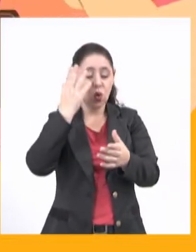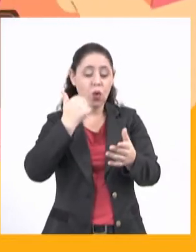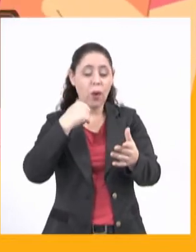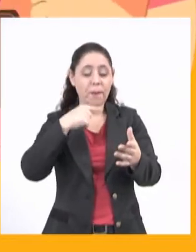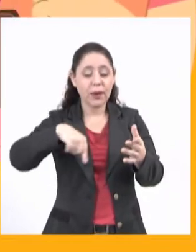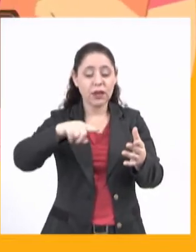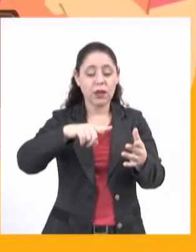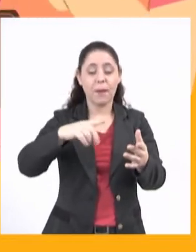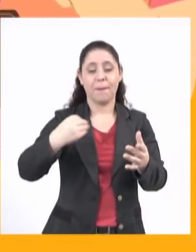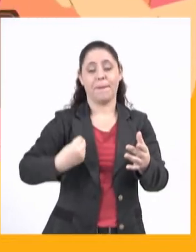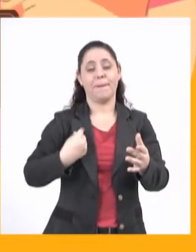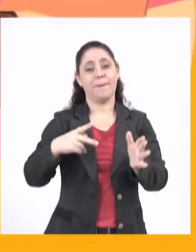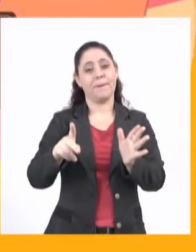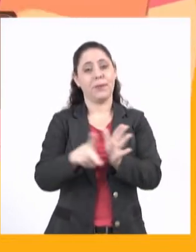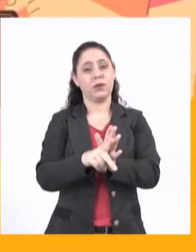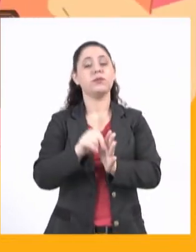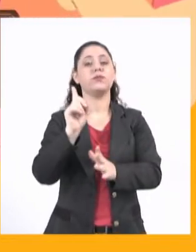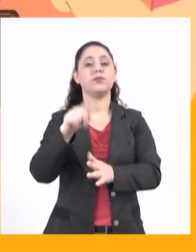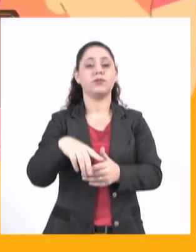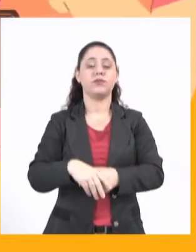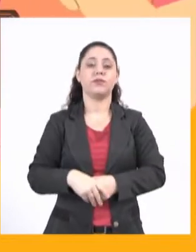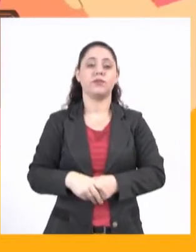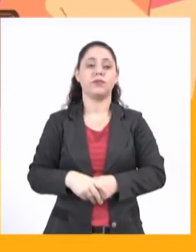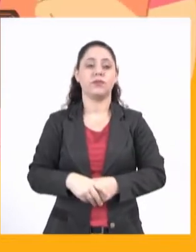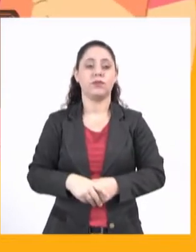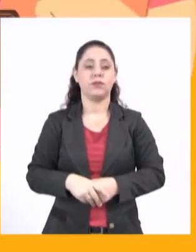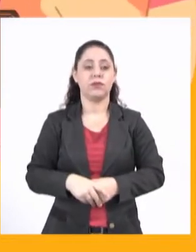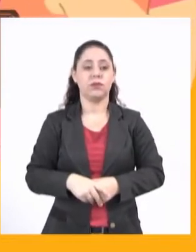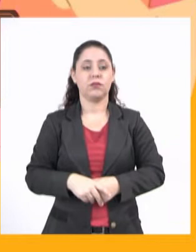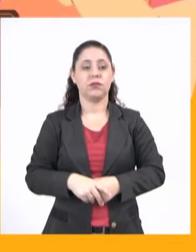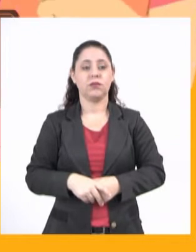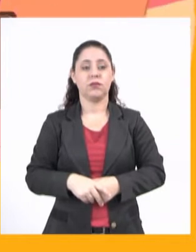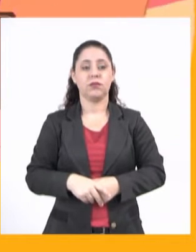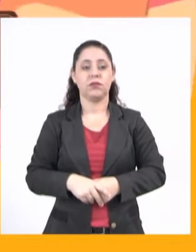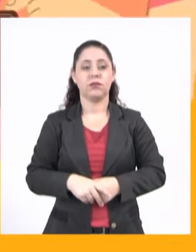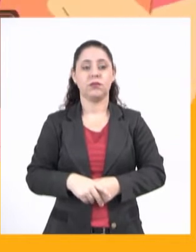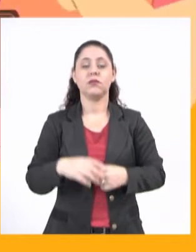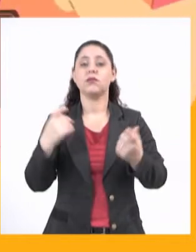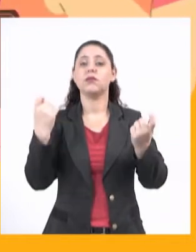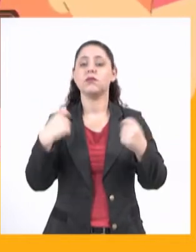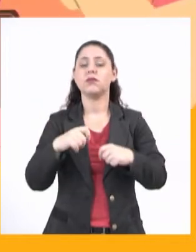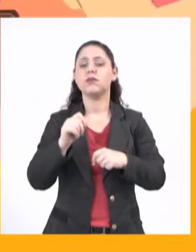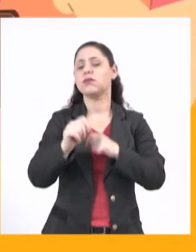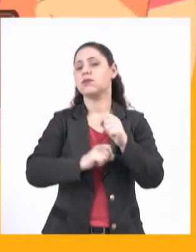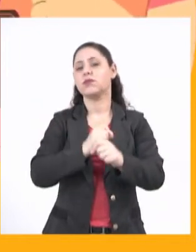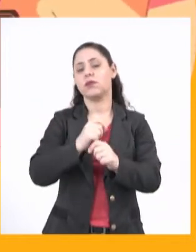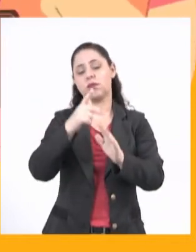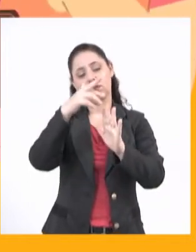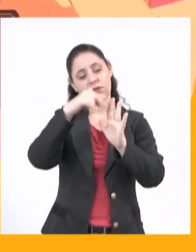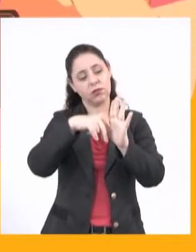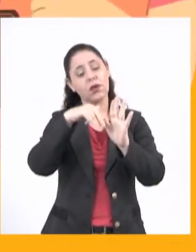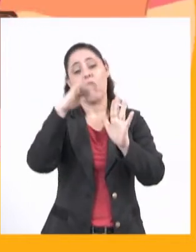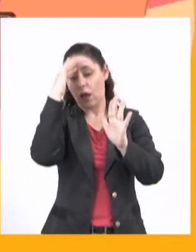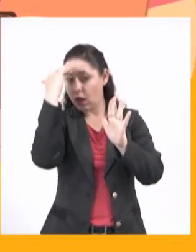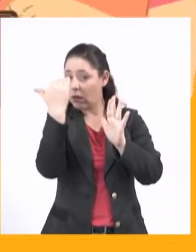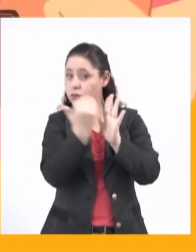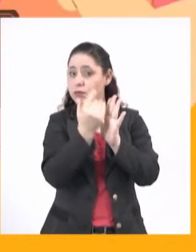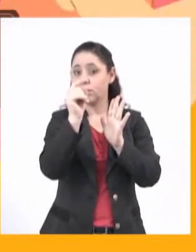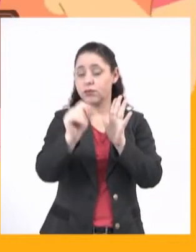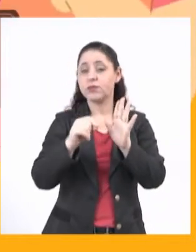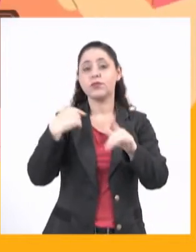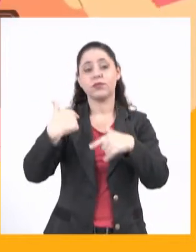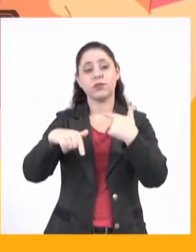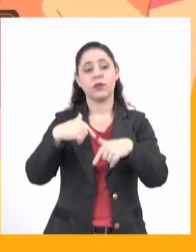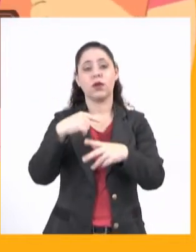como um espaço nosso, que a gente tem que se apropriar. Então, a gente precisa garantir pelo menos isso, né? Para que a gente